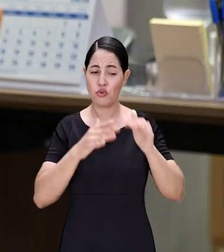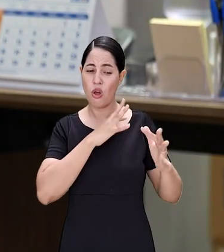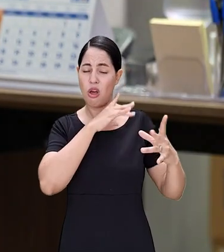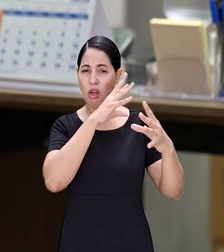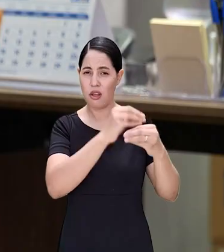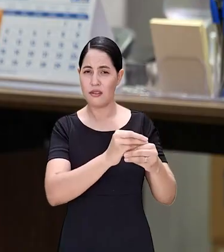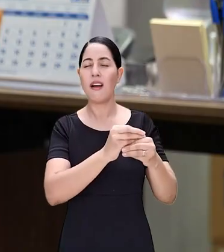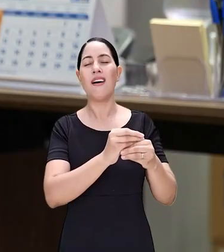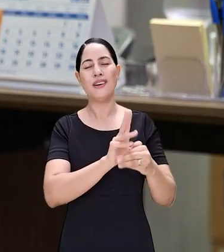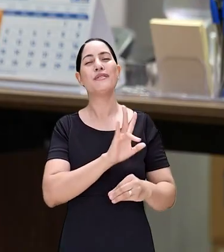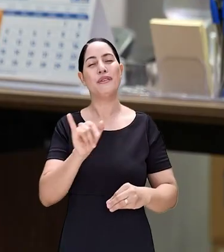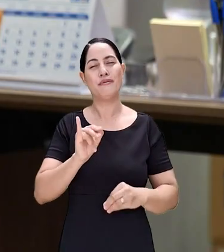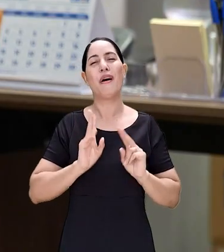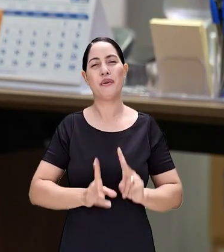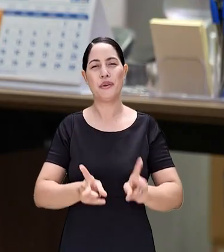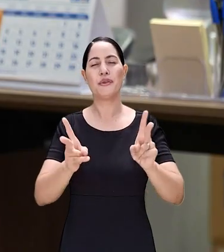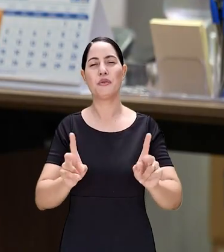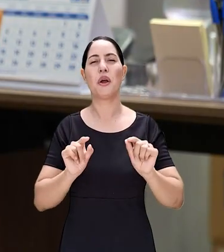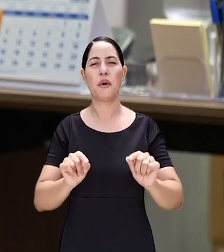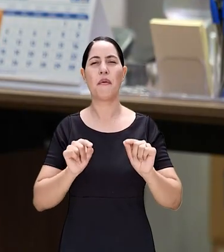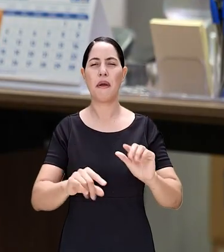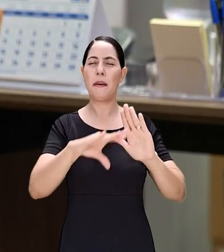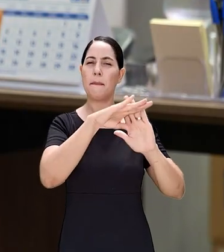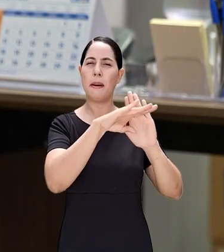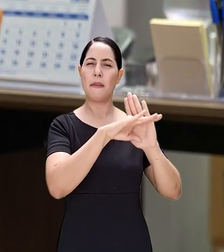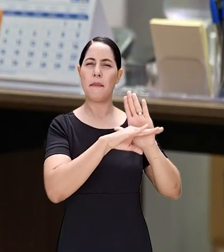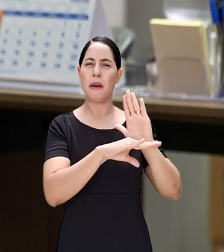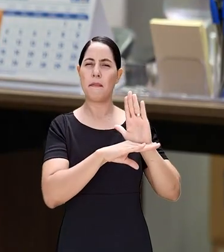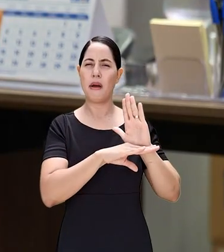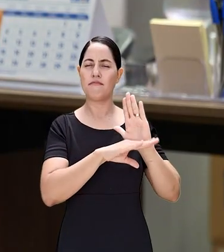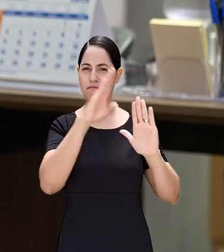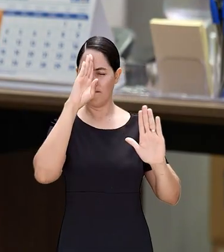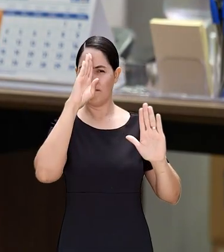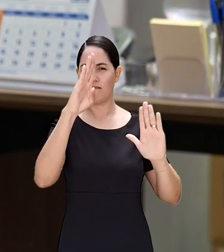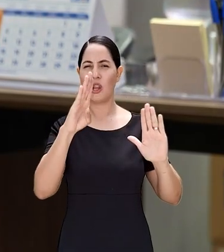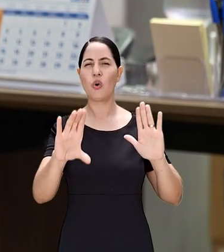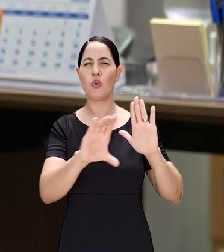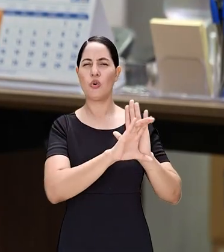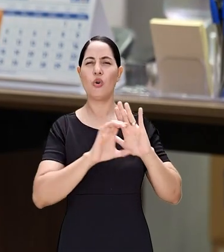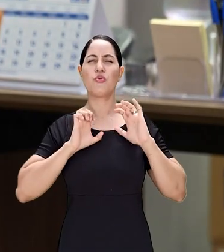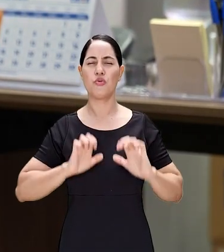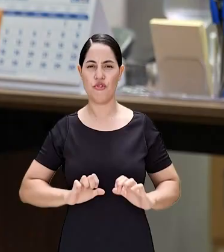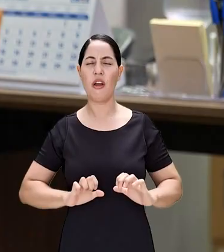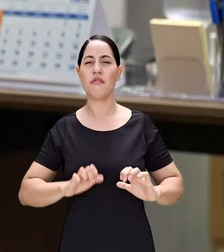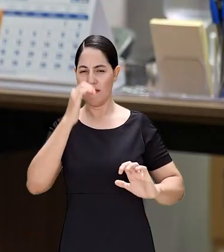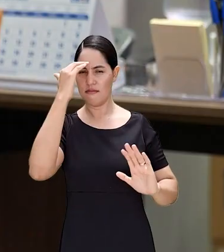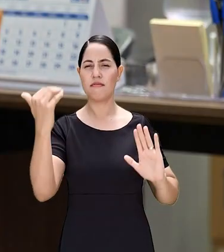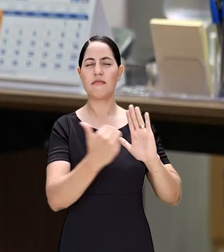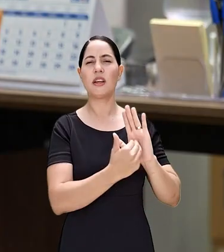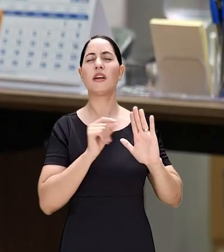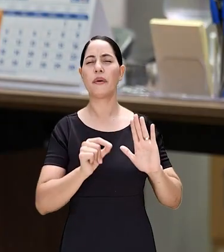revisão continuará sendo a manutenção dos princípios que regem o Código de Ética, que é principalmente